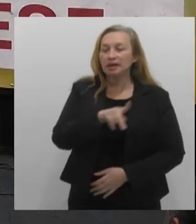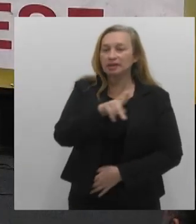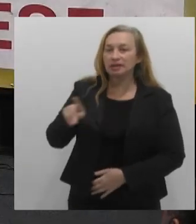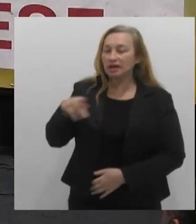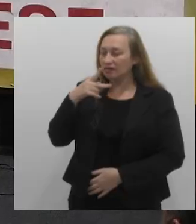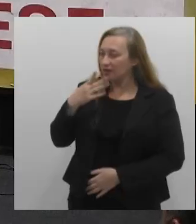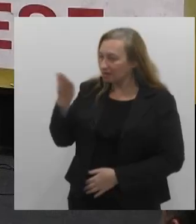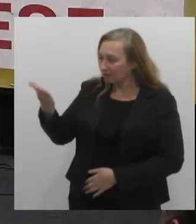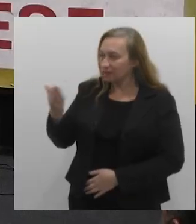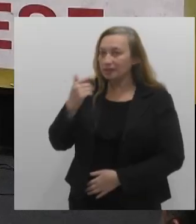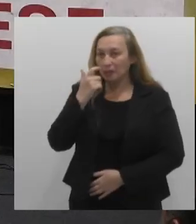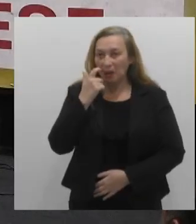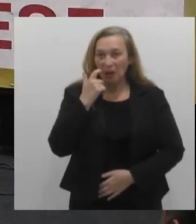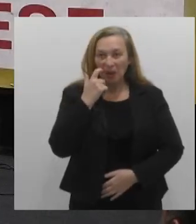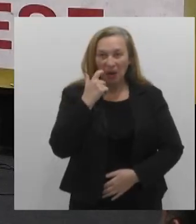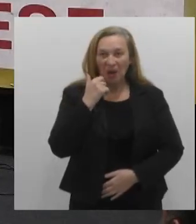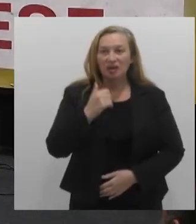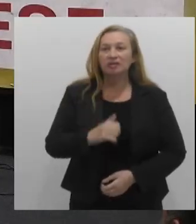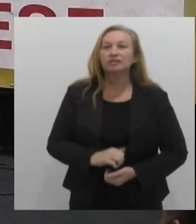é contigo.